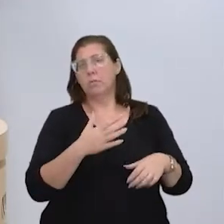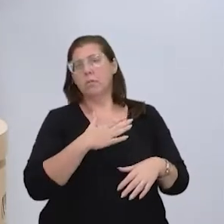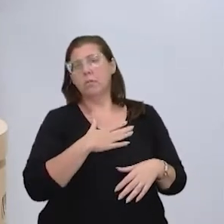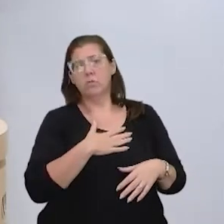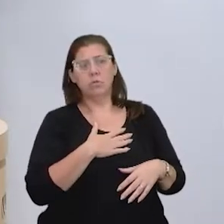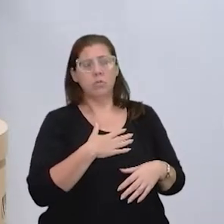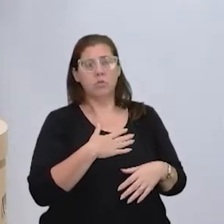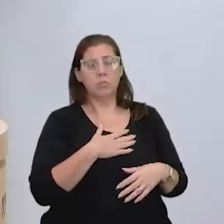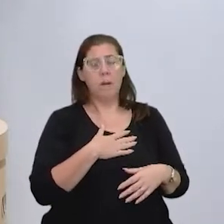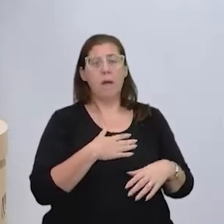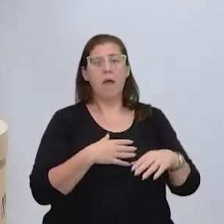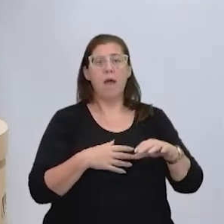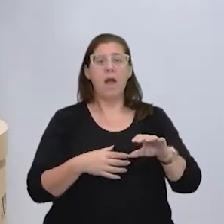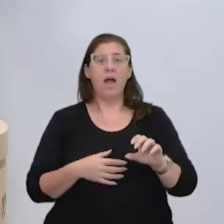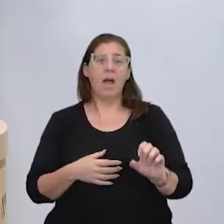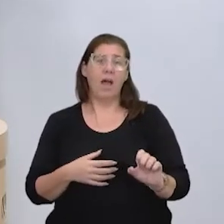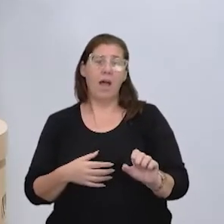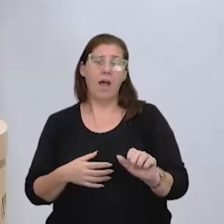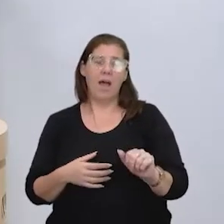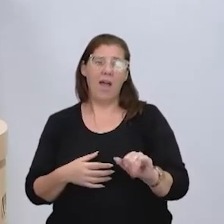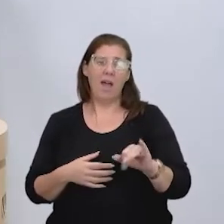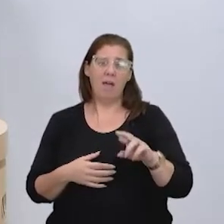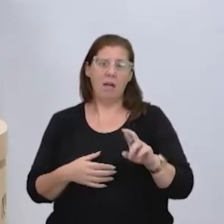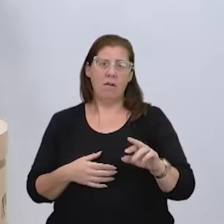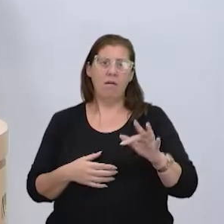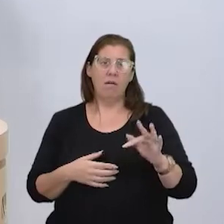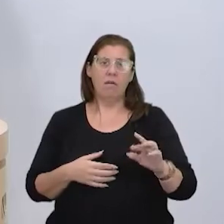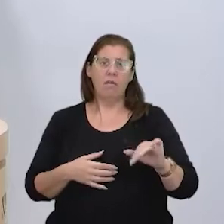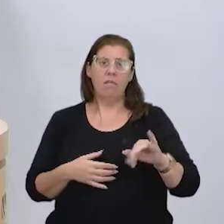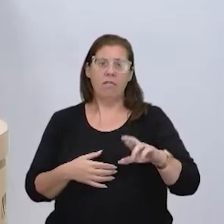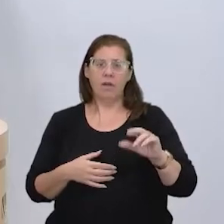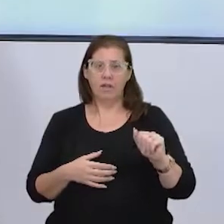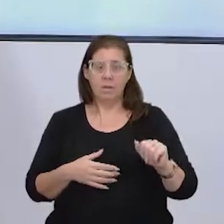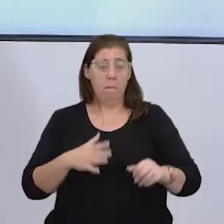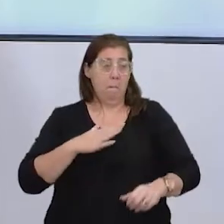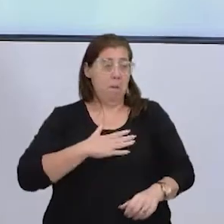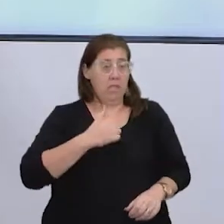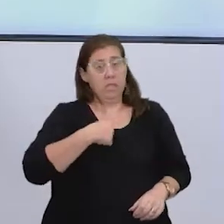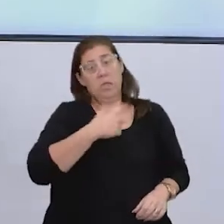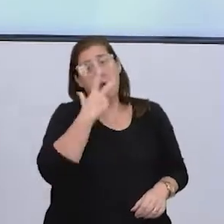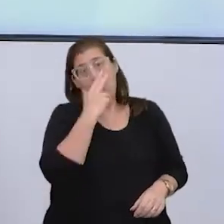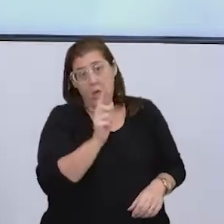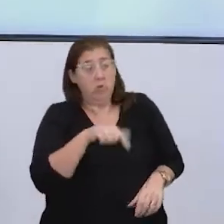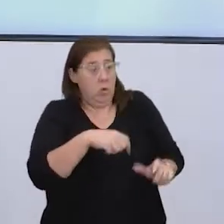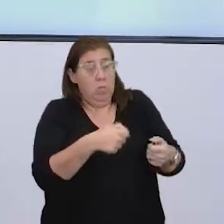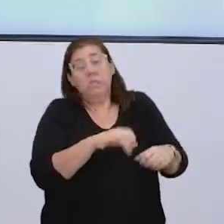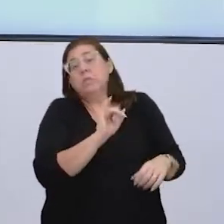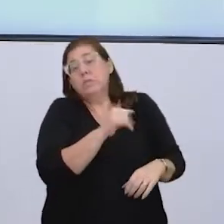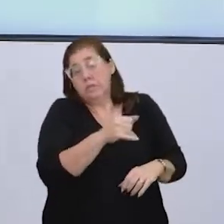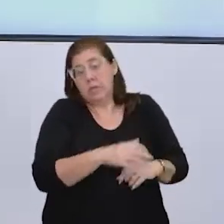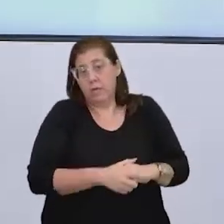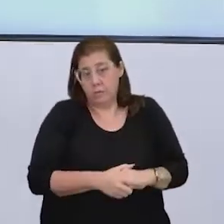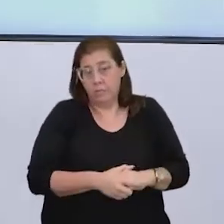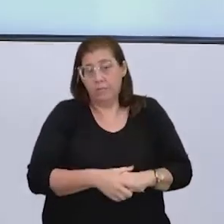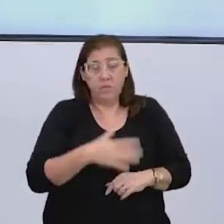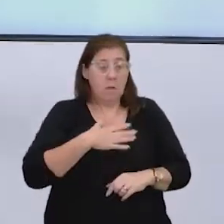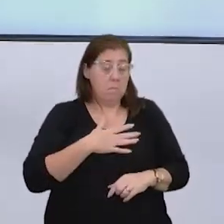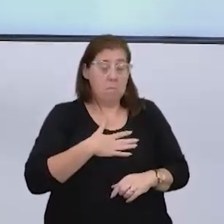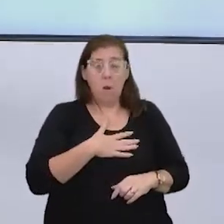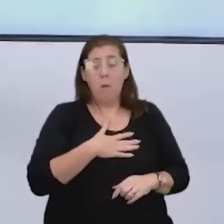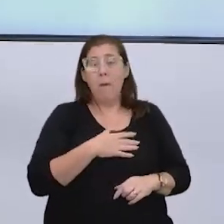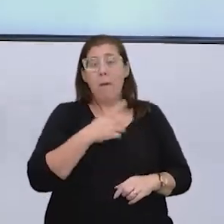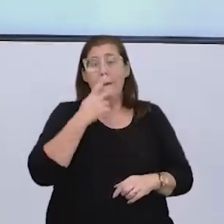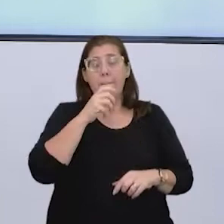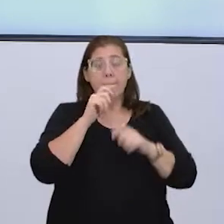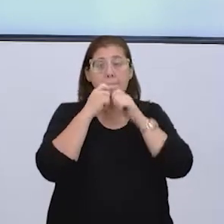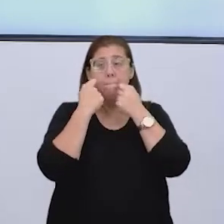minha cabeça, de Fabiana, eu preciso muito dela. Porque o fato de que eu posso largar meu pão de queijo